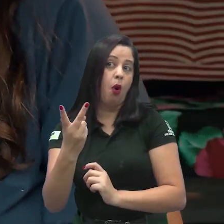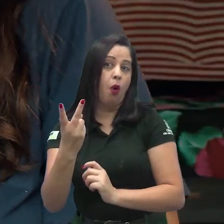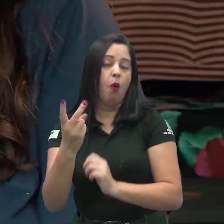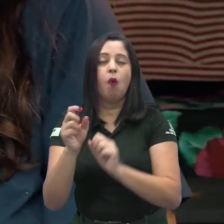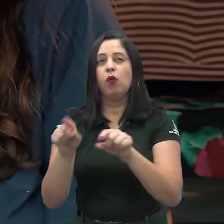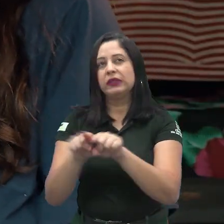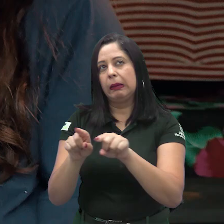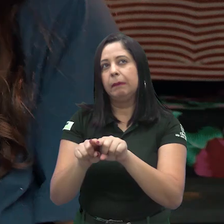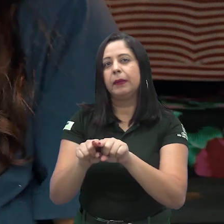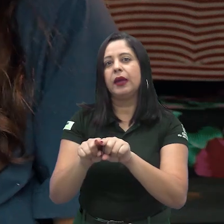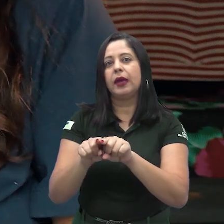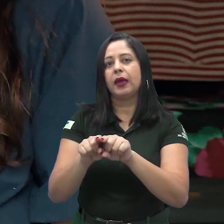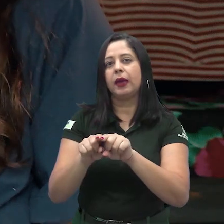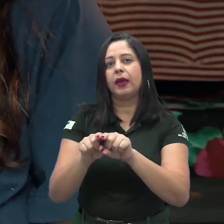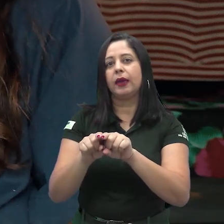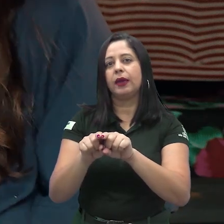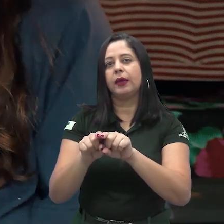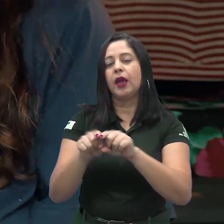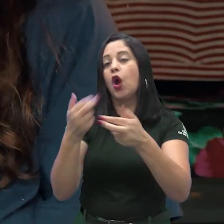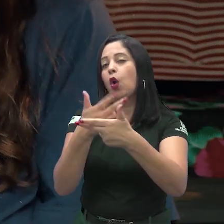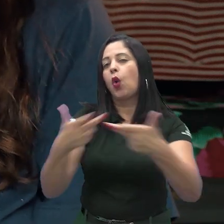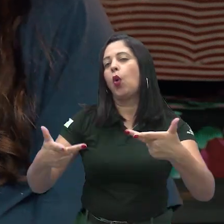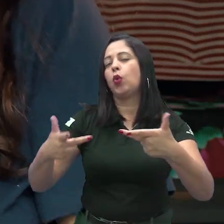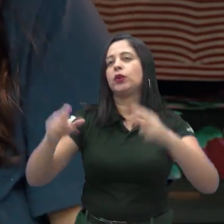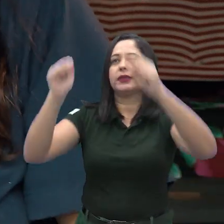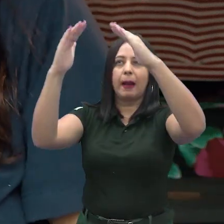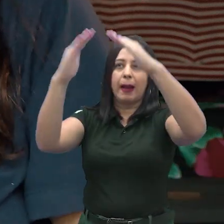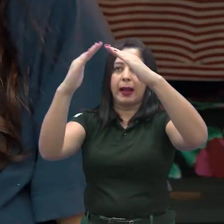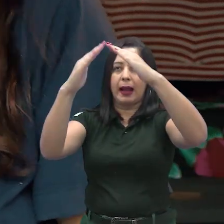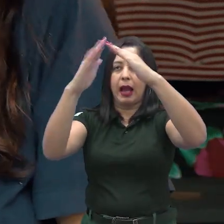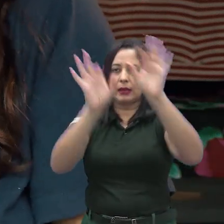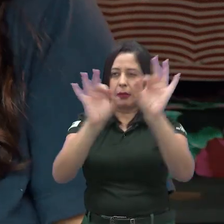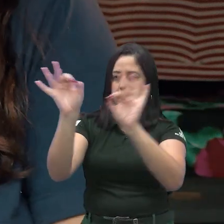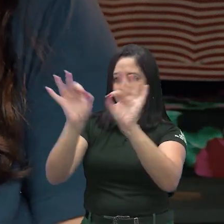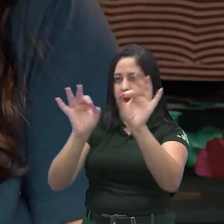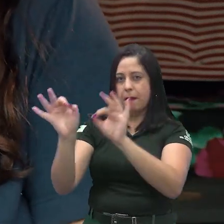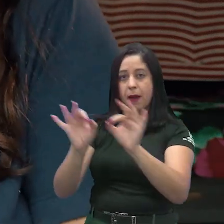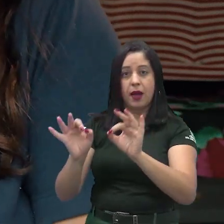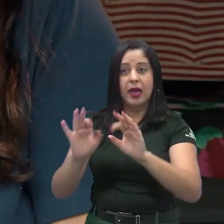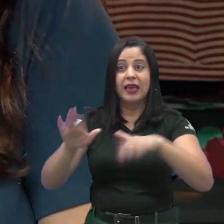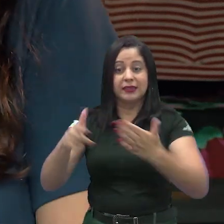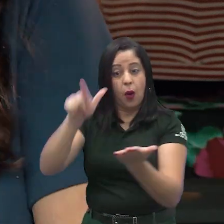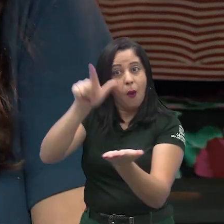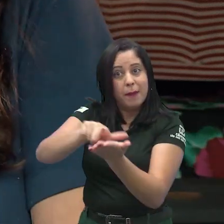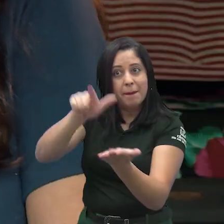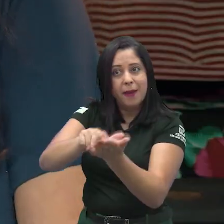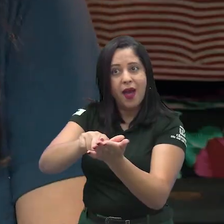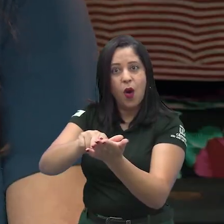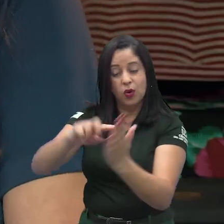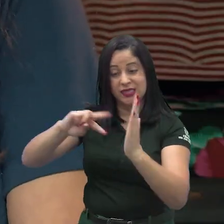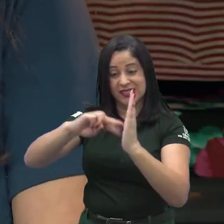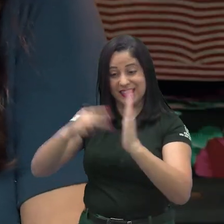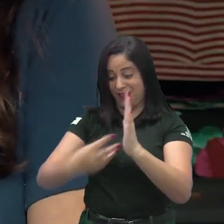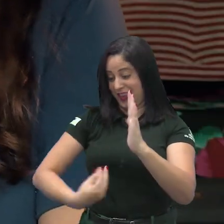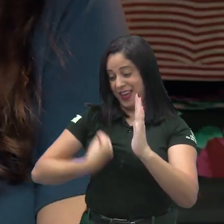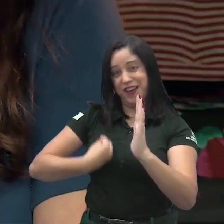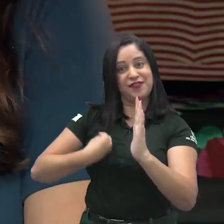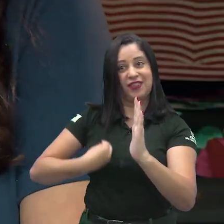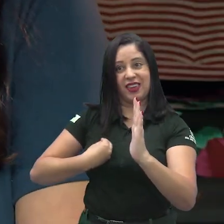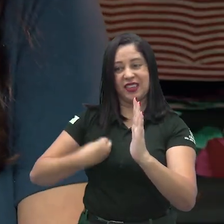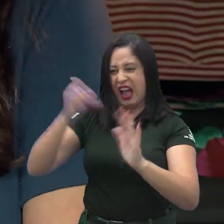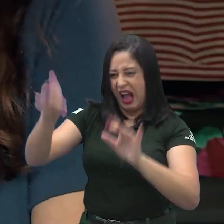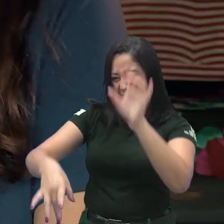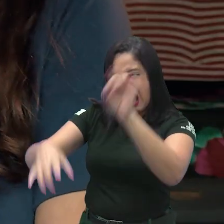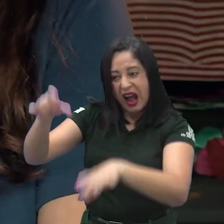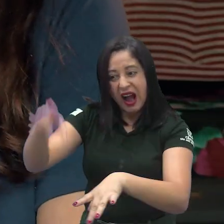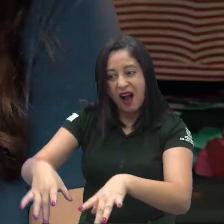um suplá, pode colocar uma floreira, qualquer coisa assim. Então, papel é vida, coisa que você acha assim, pô, vou